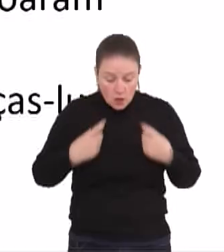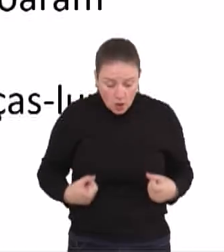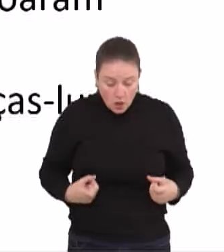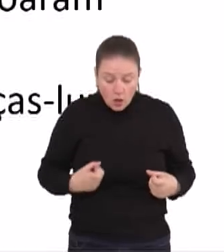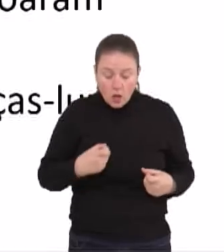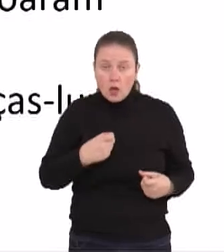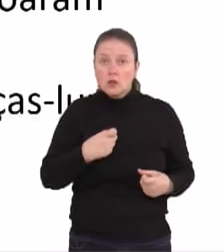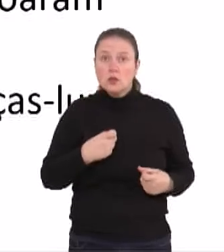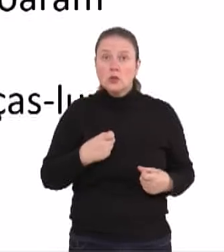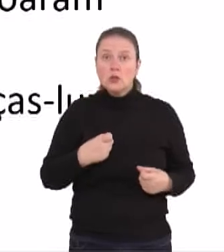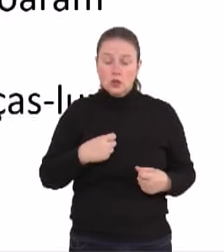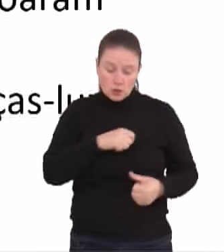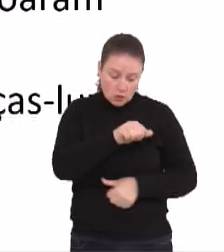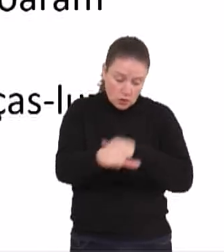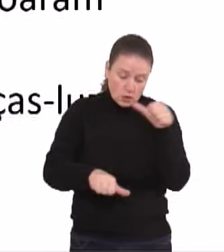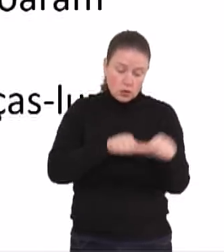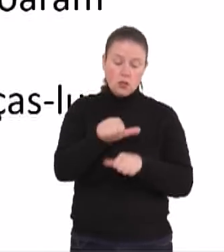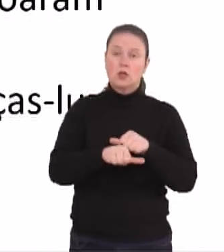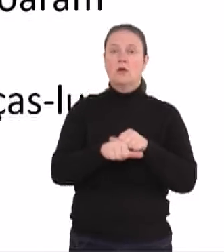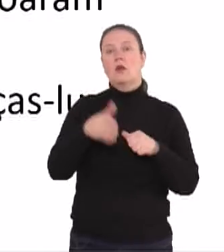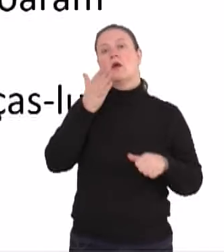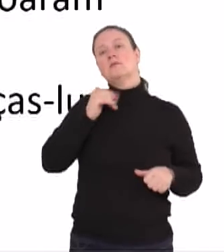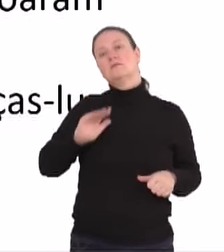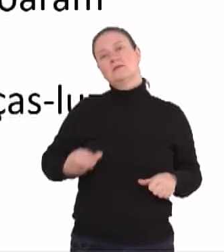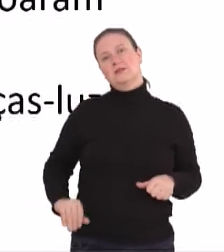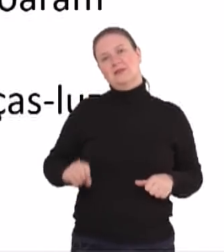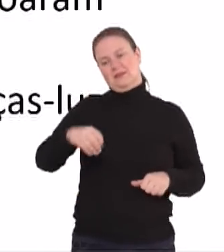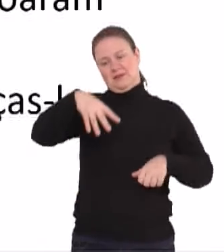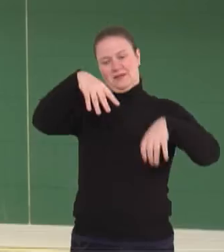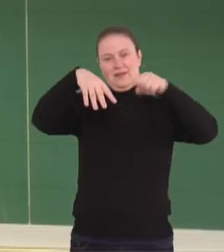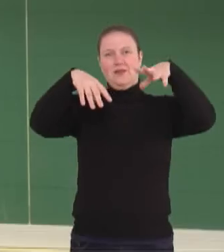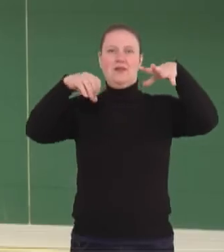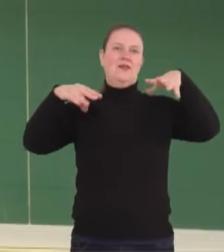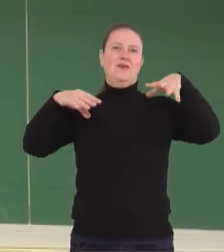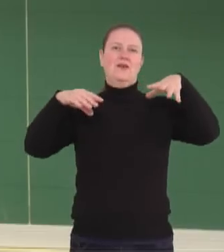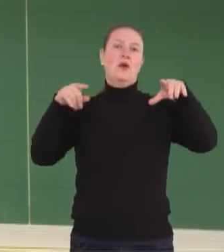em crianças-luz. Para nós, estrelas.